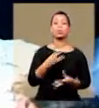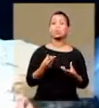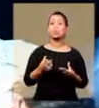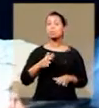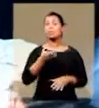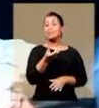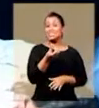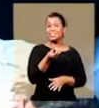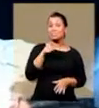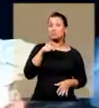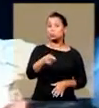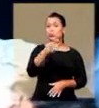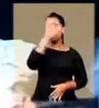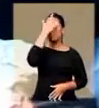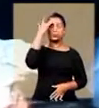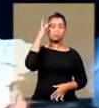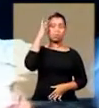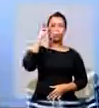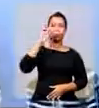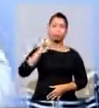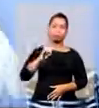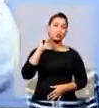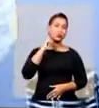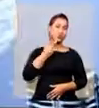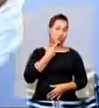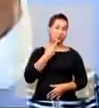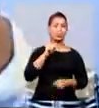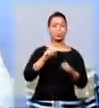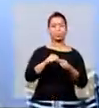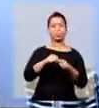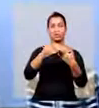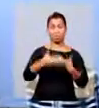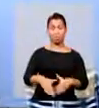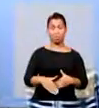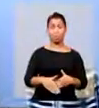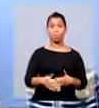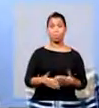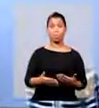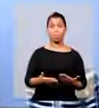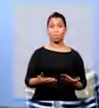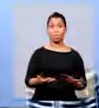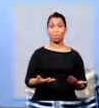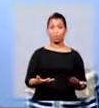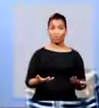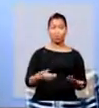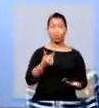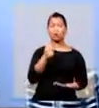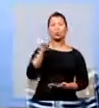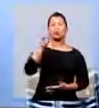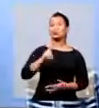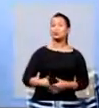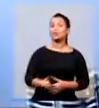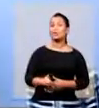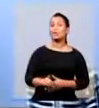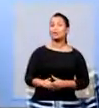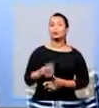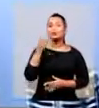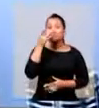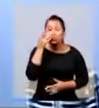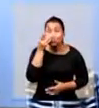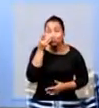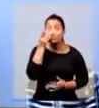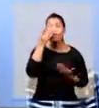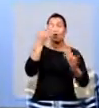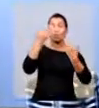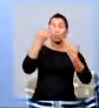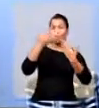Que de repente não tinha esse direito de assistir uma prova, como a gente pode falar, áudio,